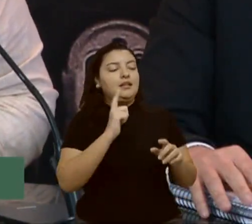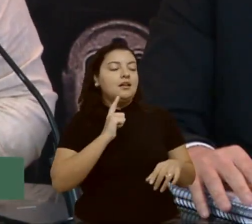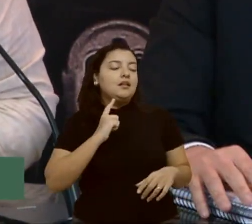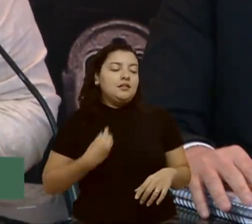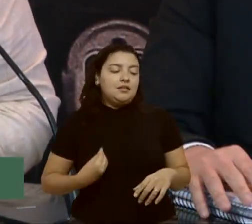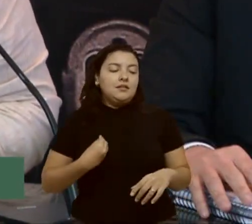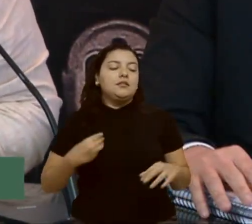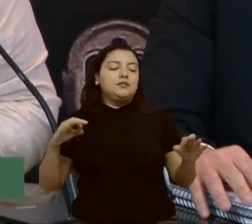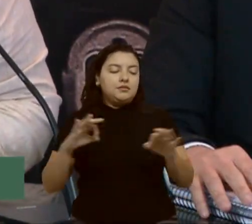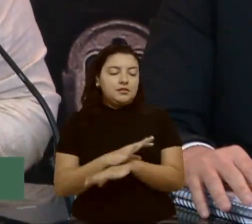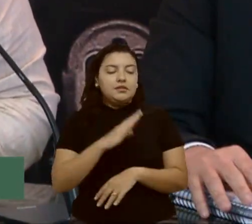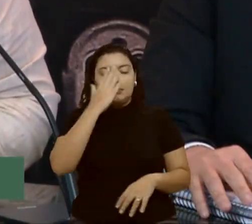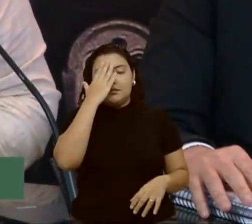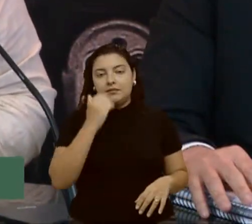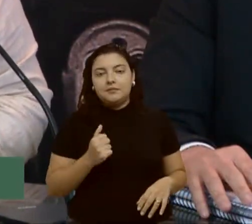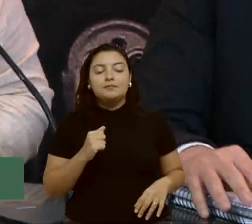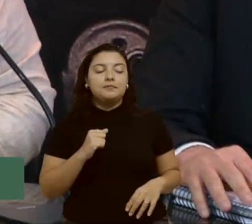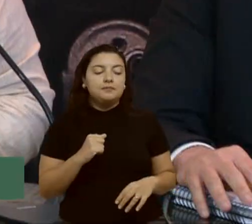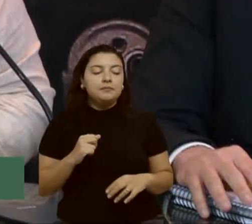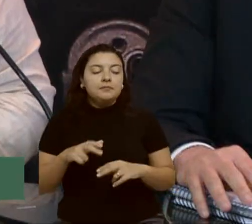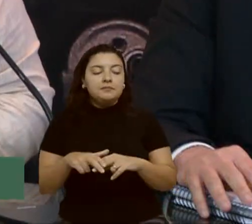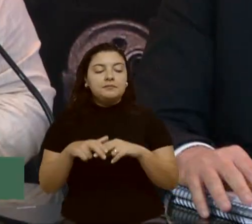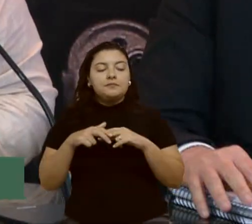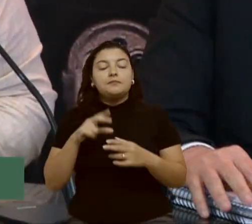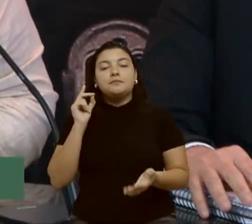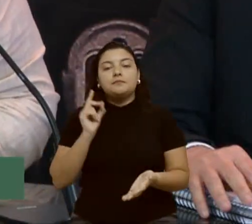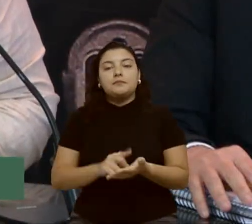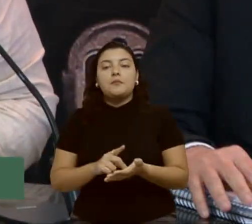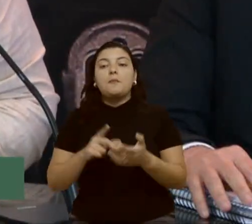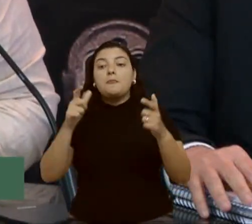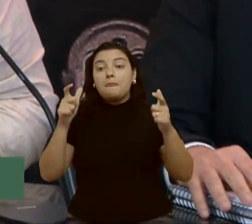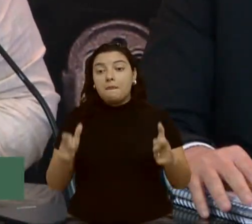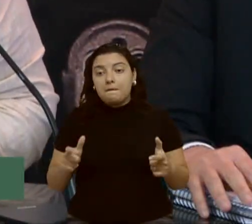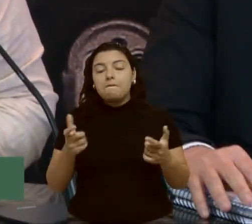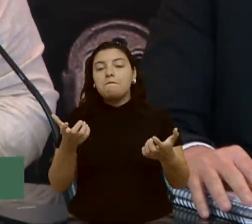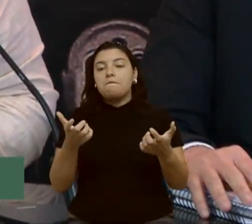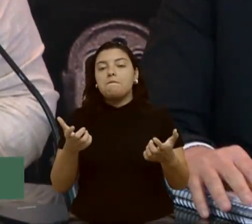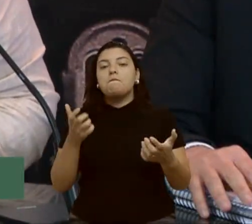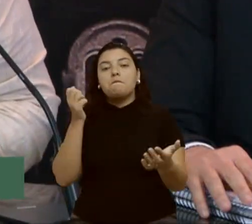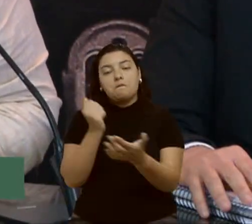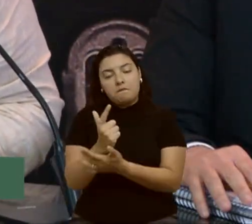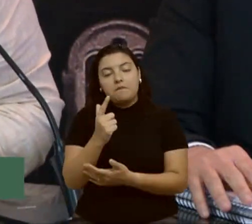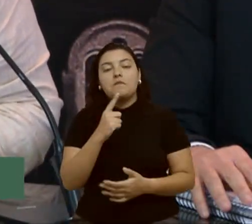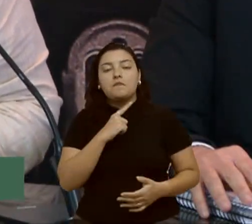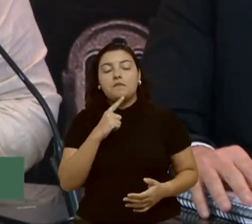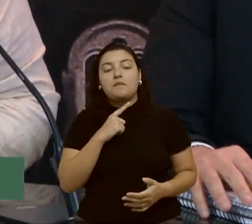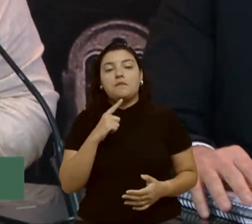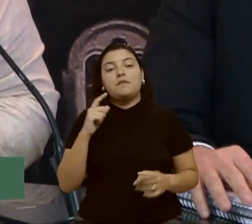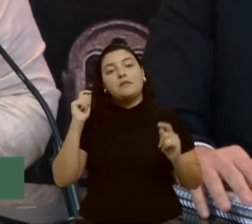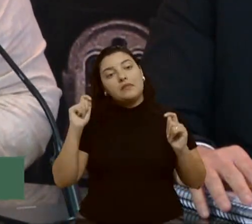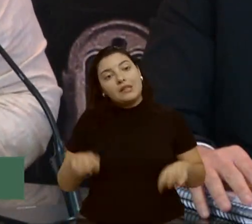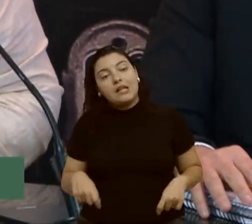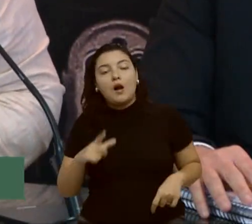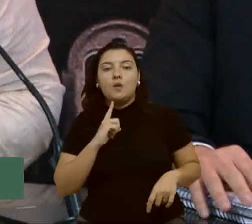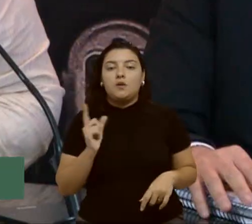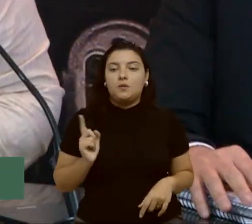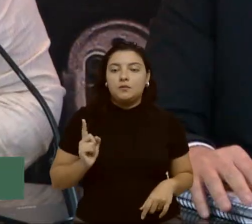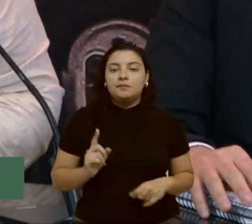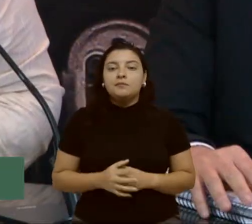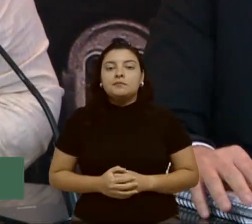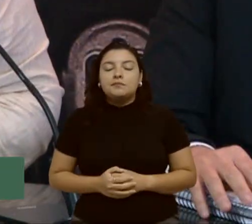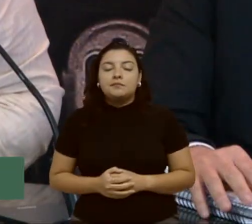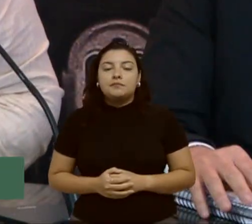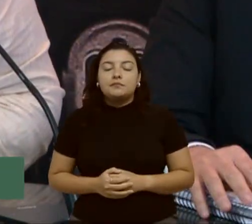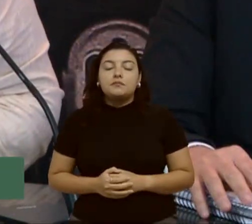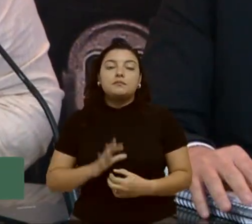existem sites que fazem isso. E aí saber se, de fato, aquele local que você está querendo comprar, se está valendo a pena ou não.